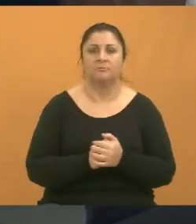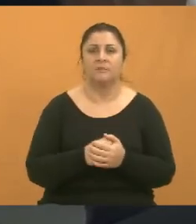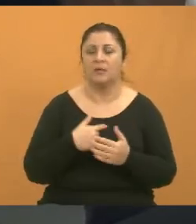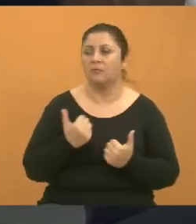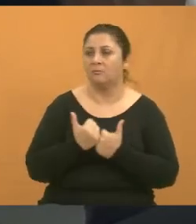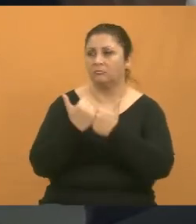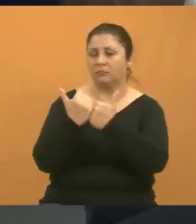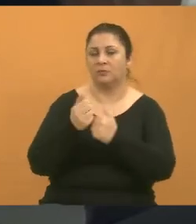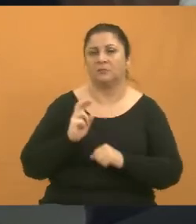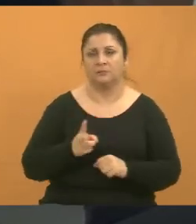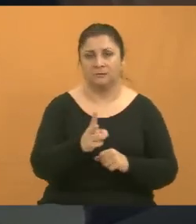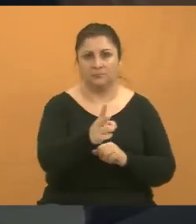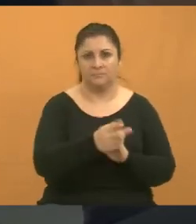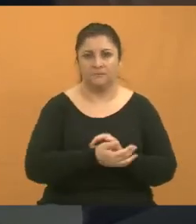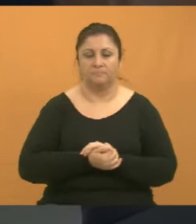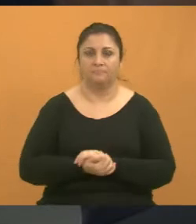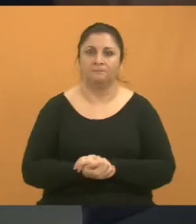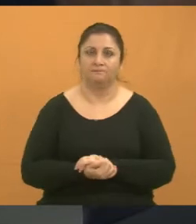contar conosco sempre.